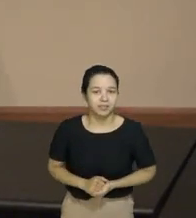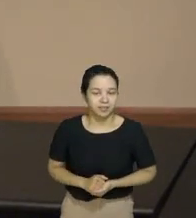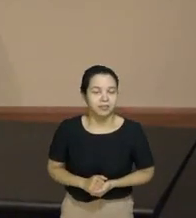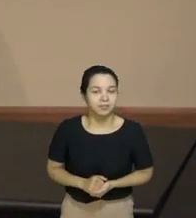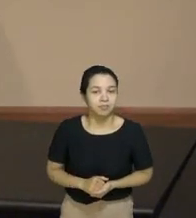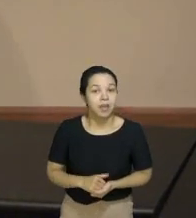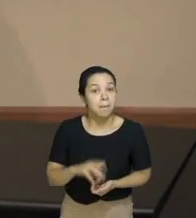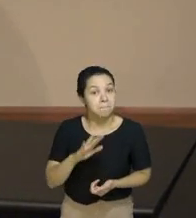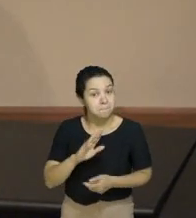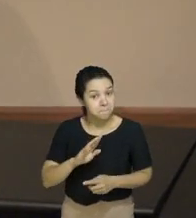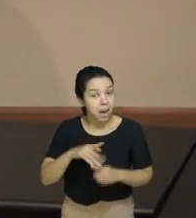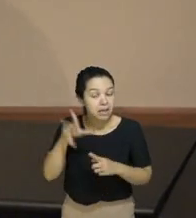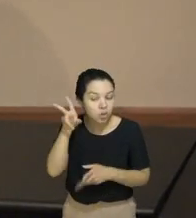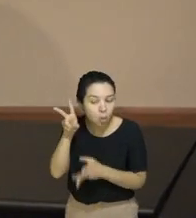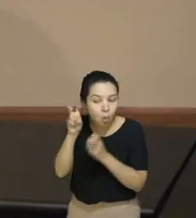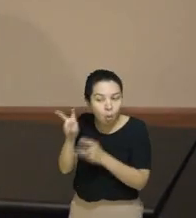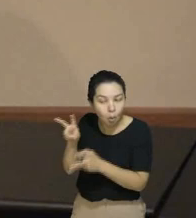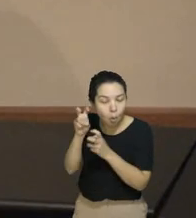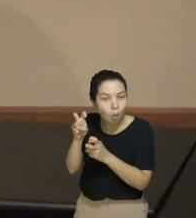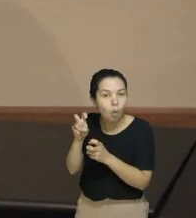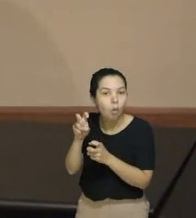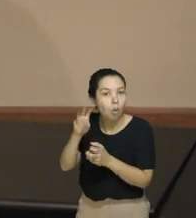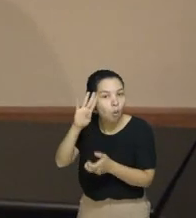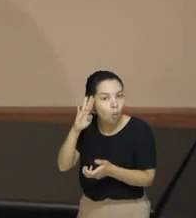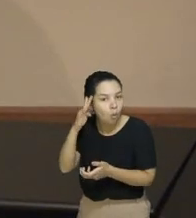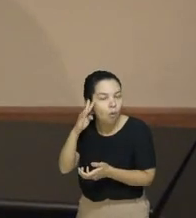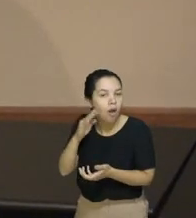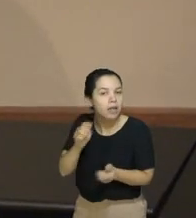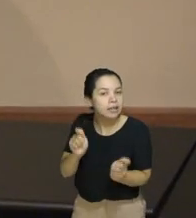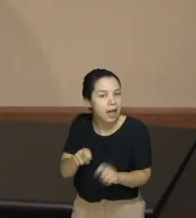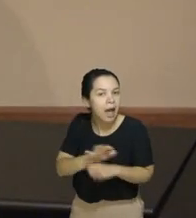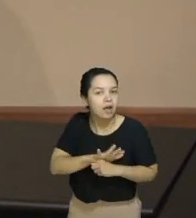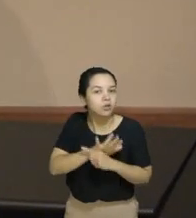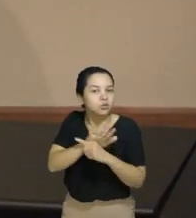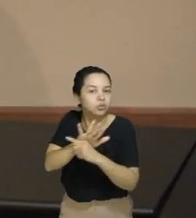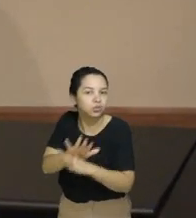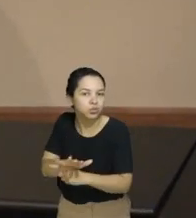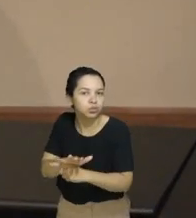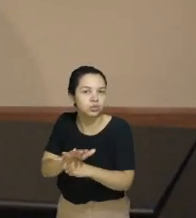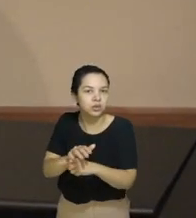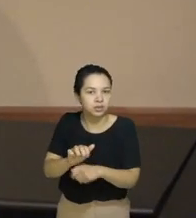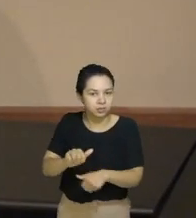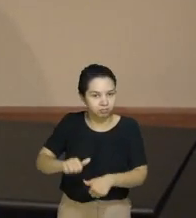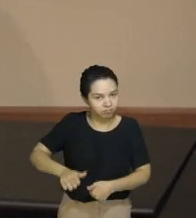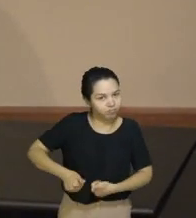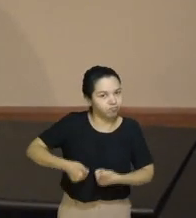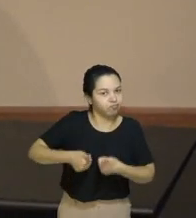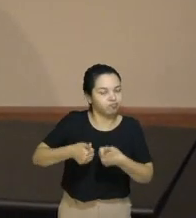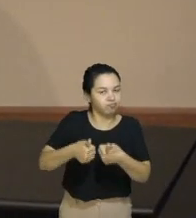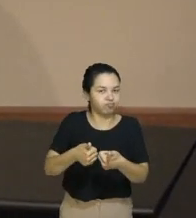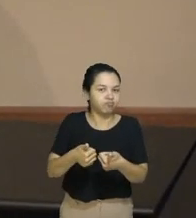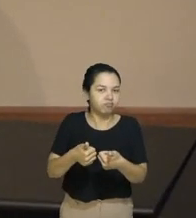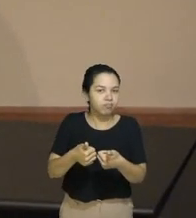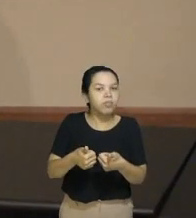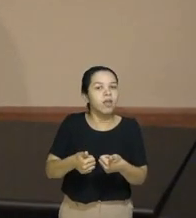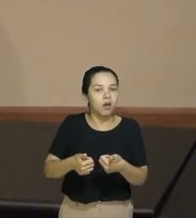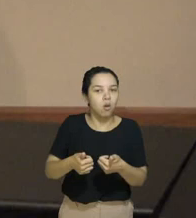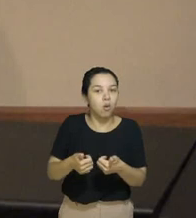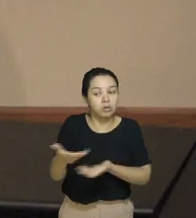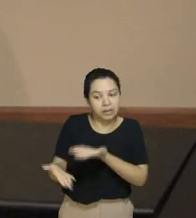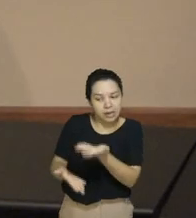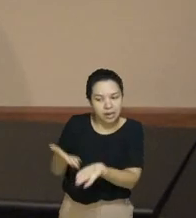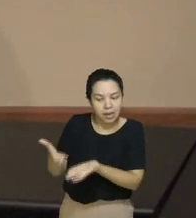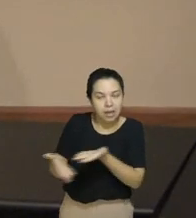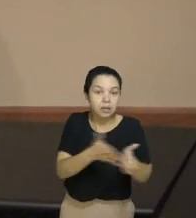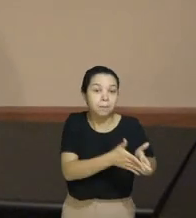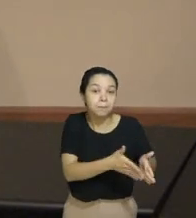o processamento auditivo vai ajudar muito a potencializar o tempo desse tratamento, agilizar, a melhorar